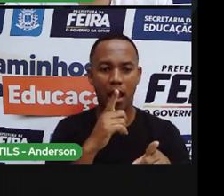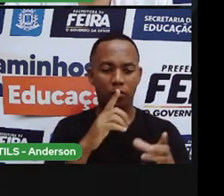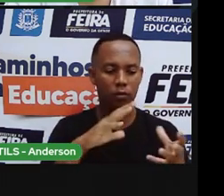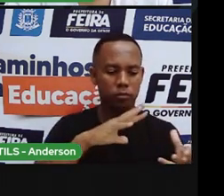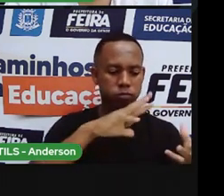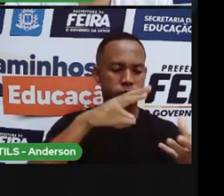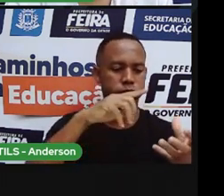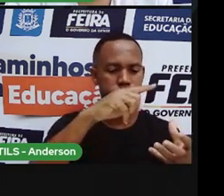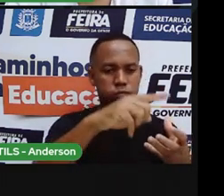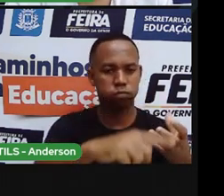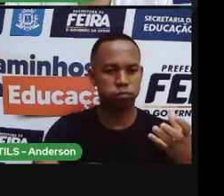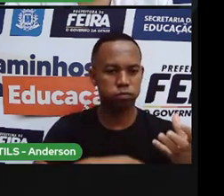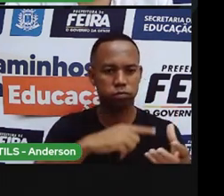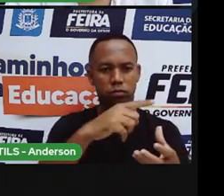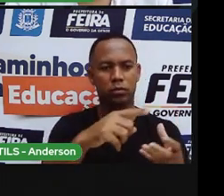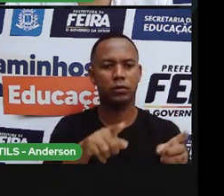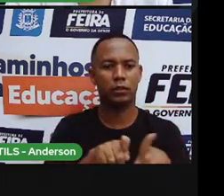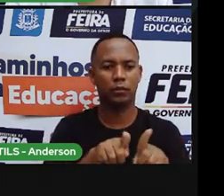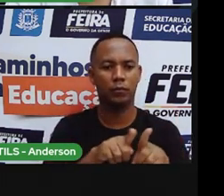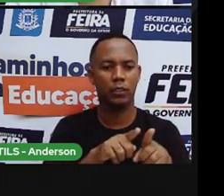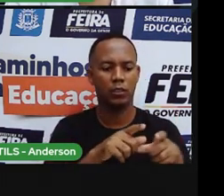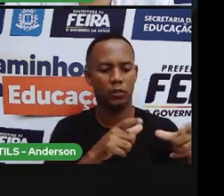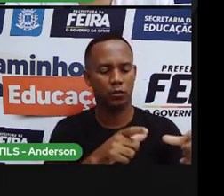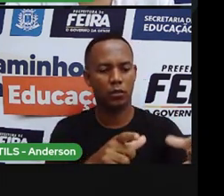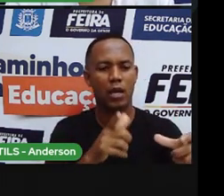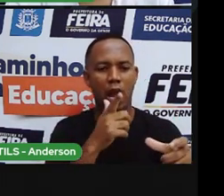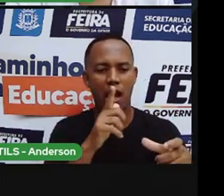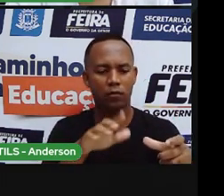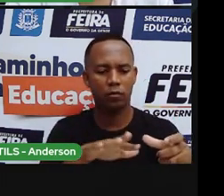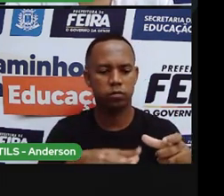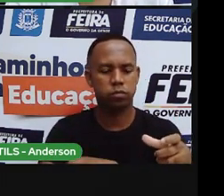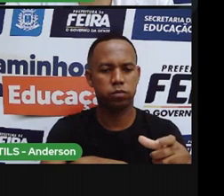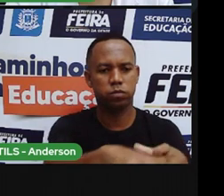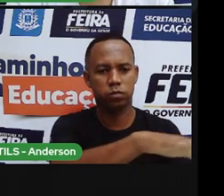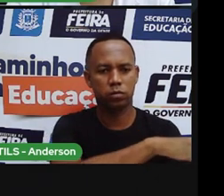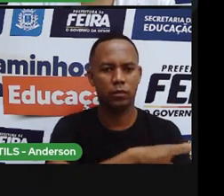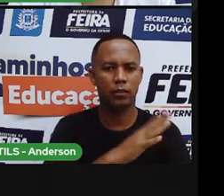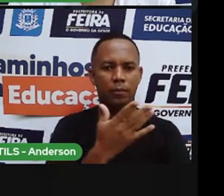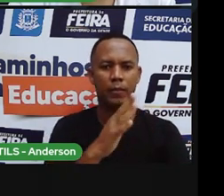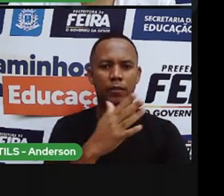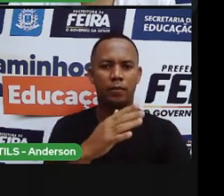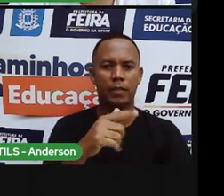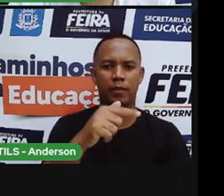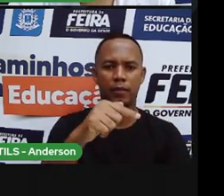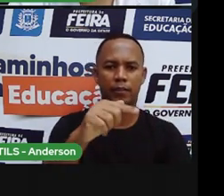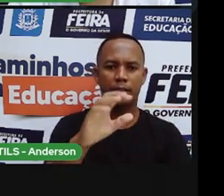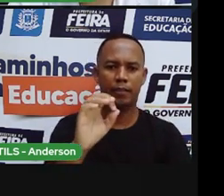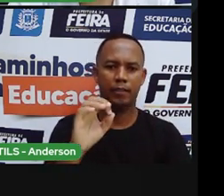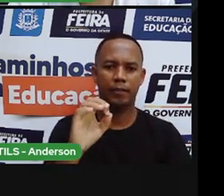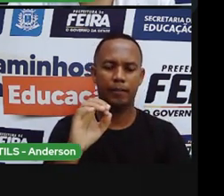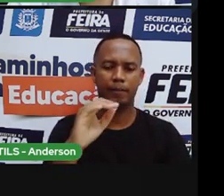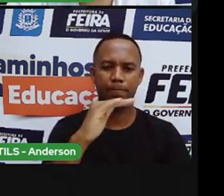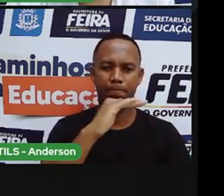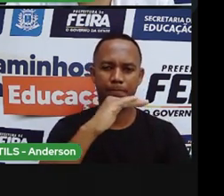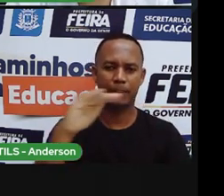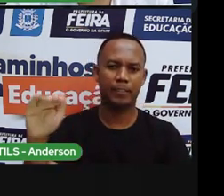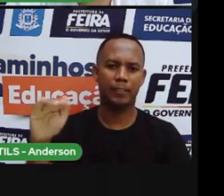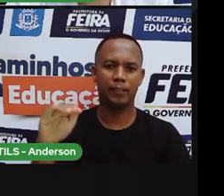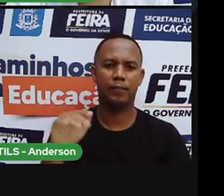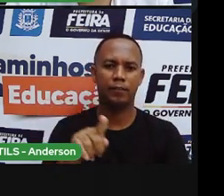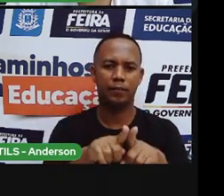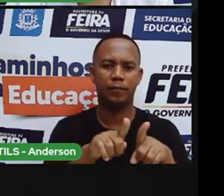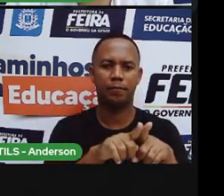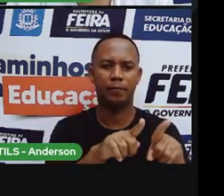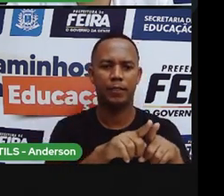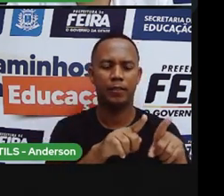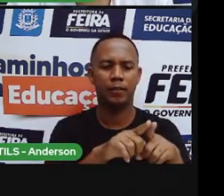o planeta. Os oceanos compõem cerca de 70% da superfície da Terra. E os